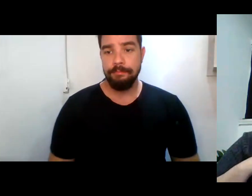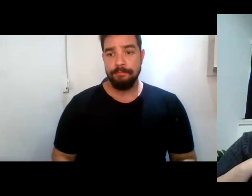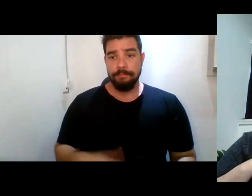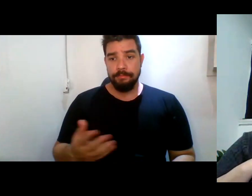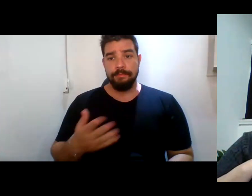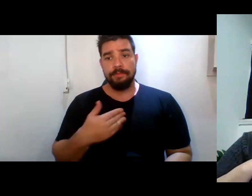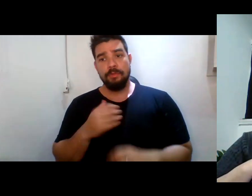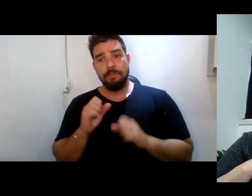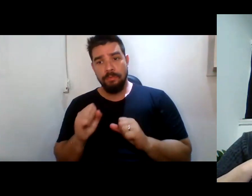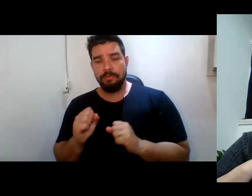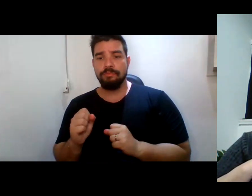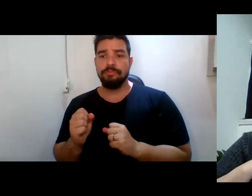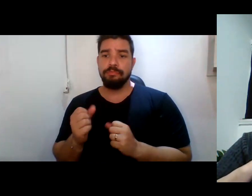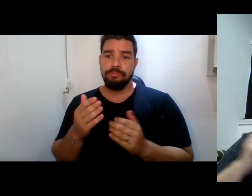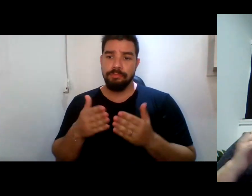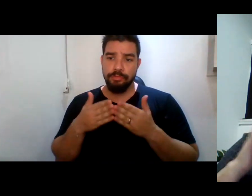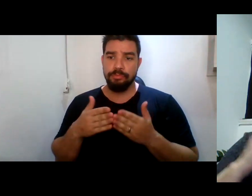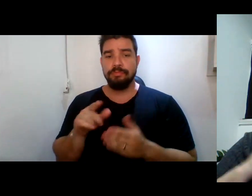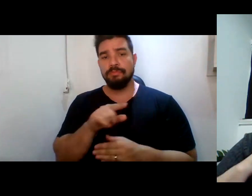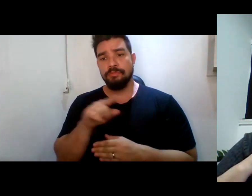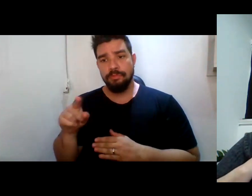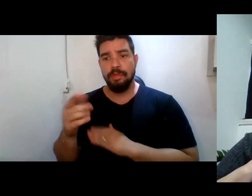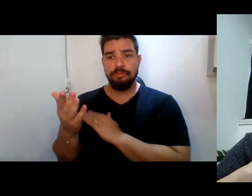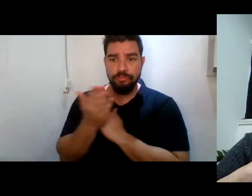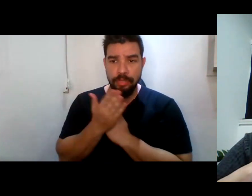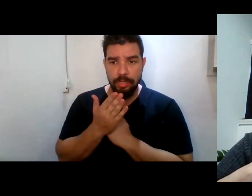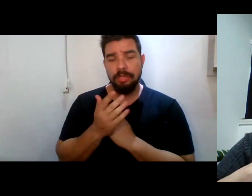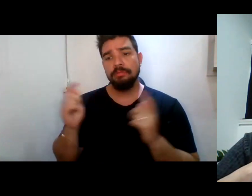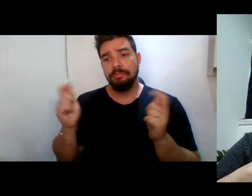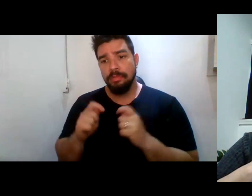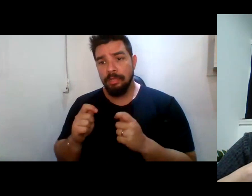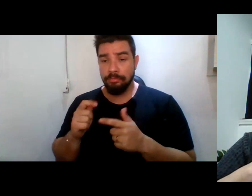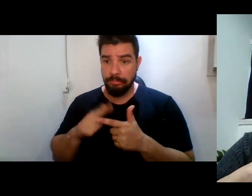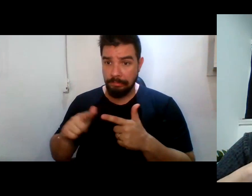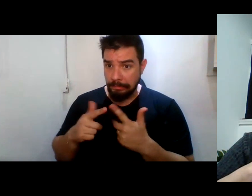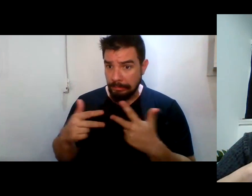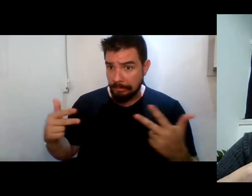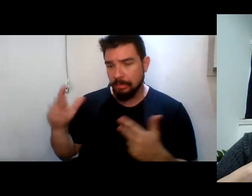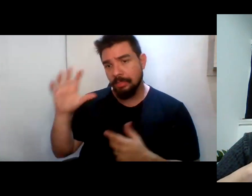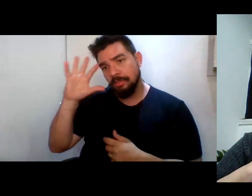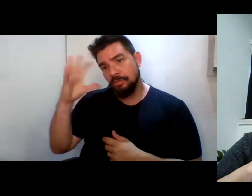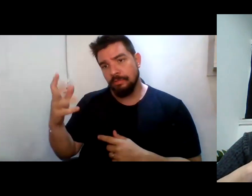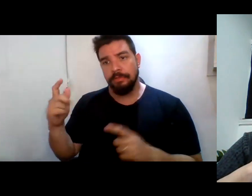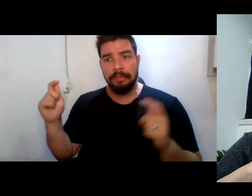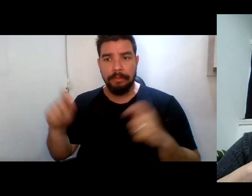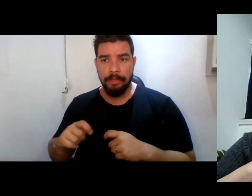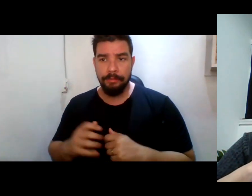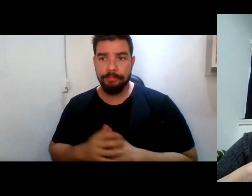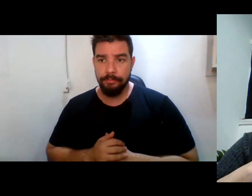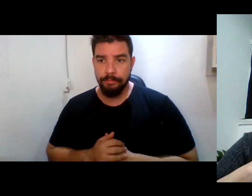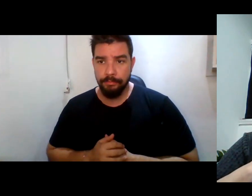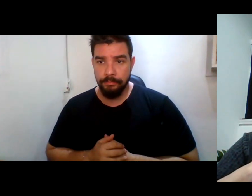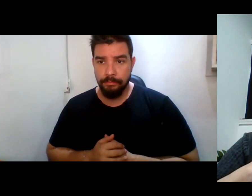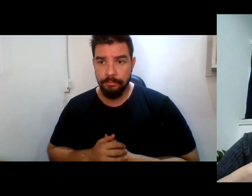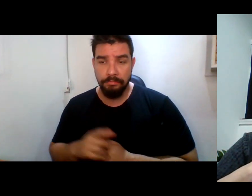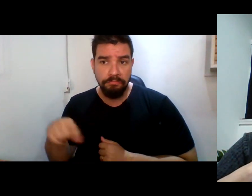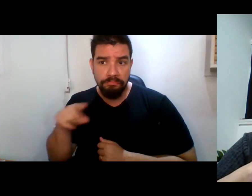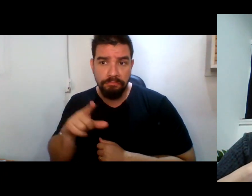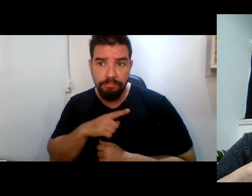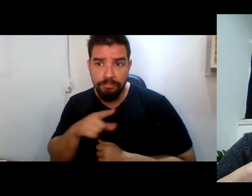fazer, né, corrigir ali o percurso, tá? Mas você está com alguma questão